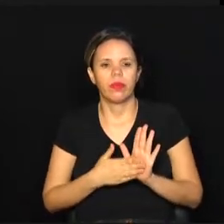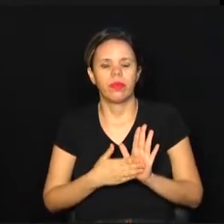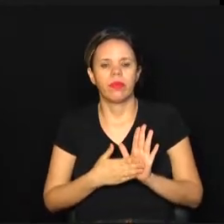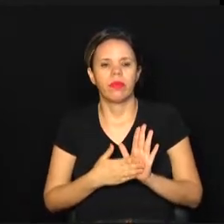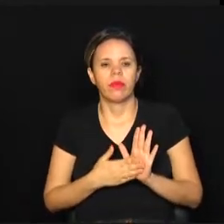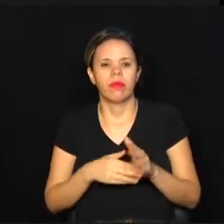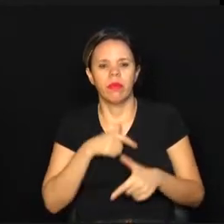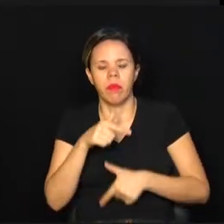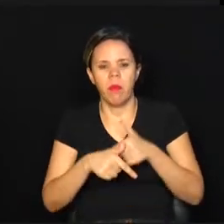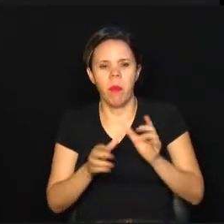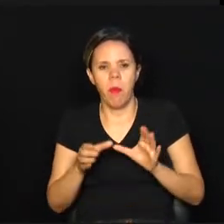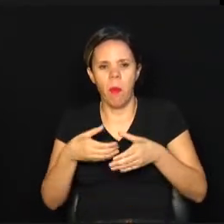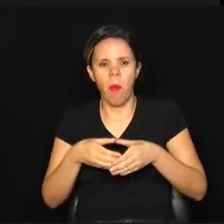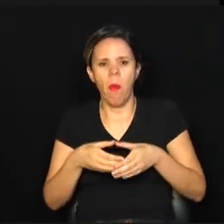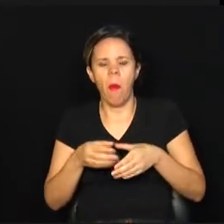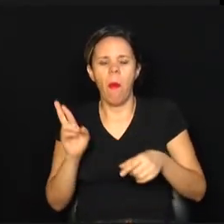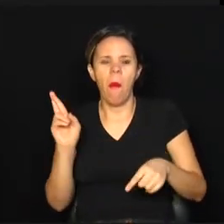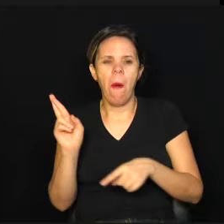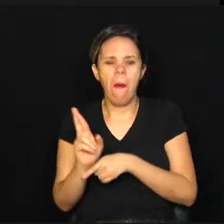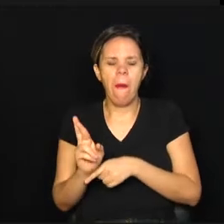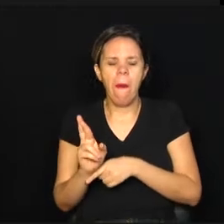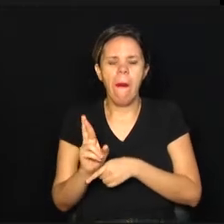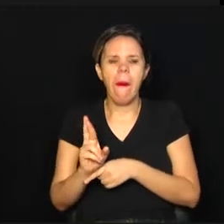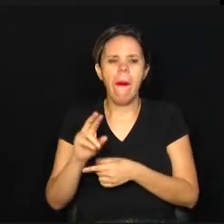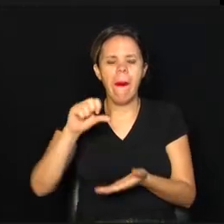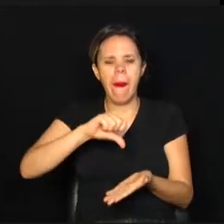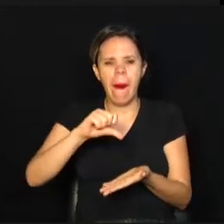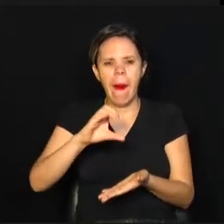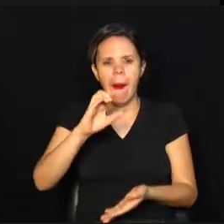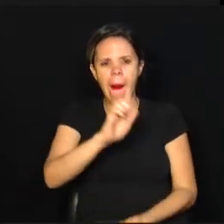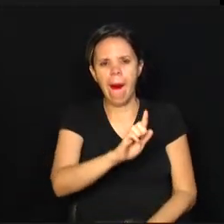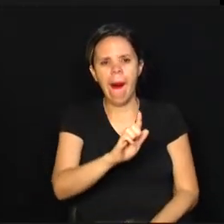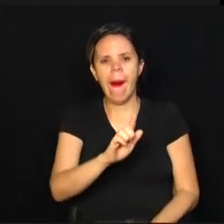essa comissão que representa o Campo Grande, que